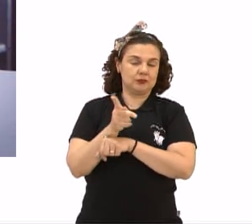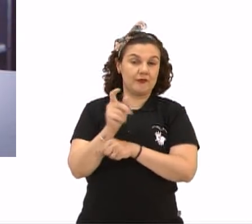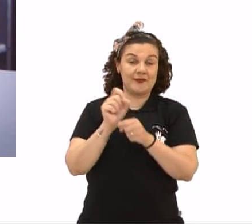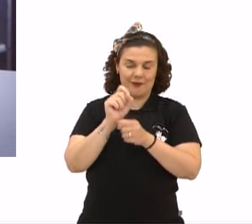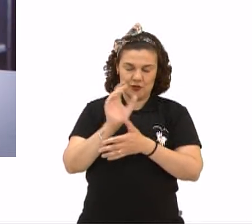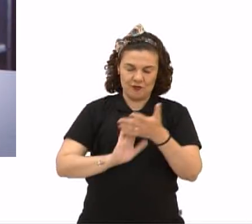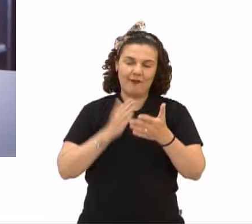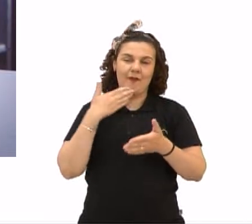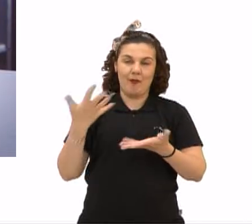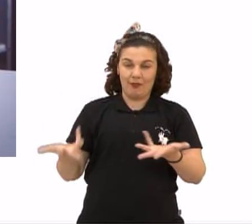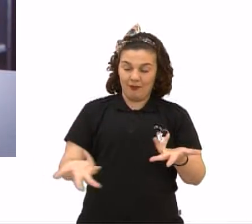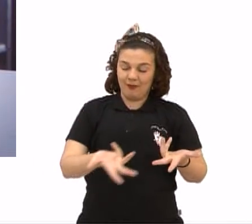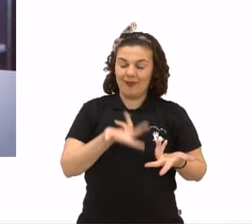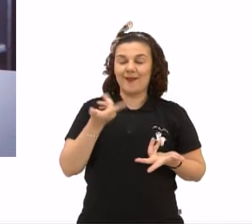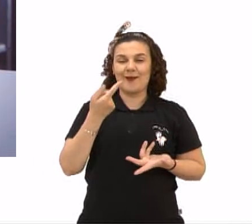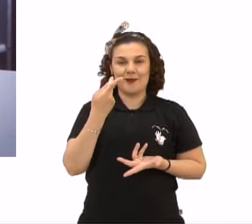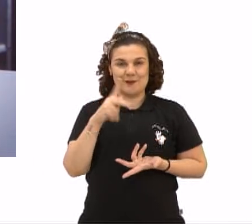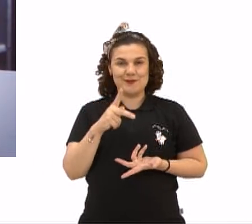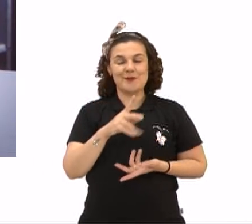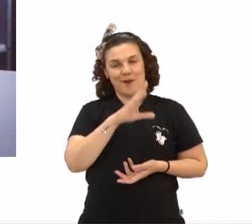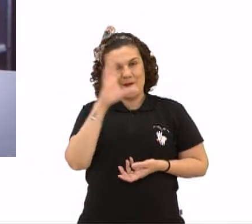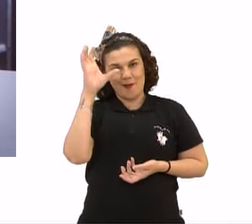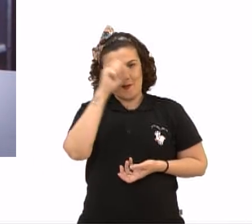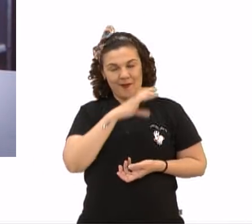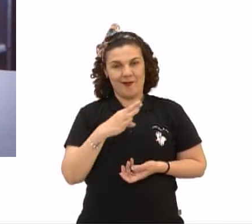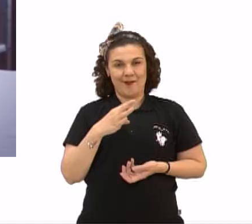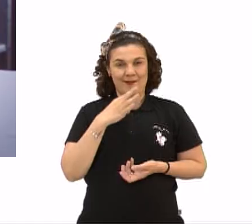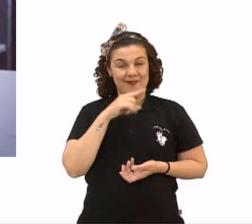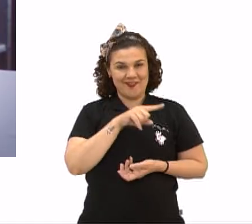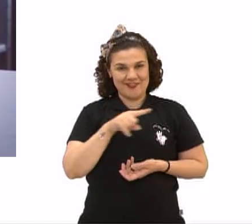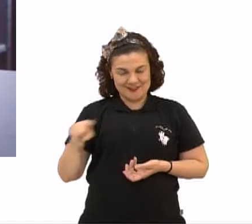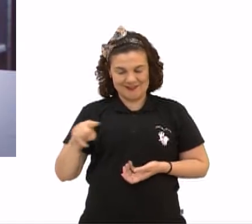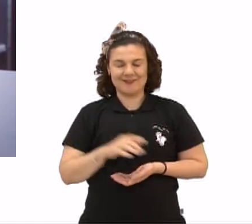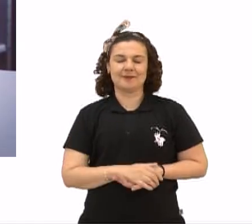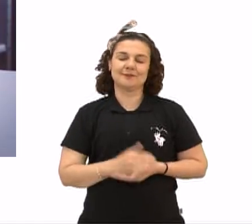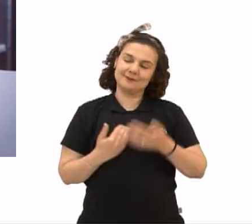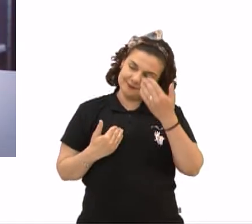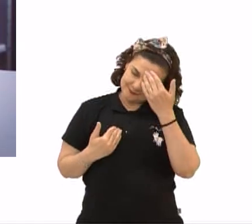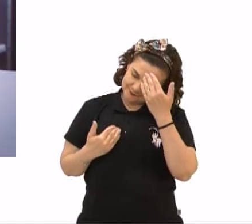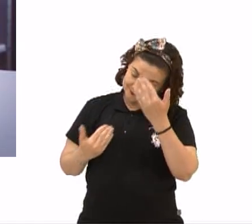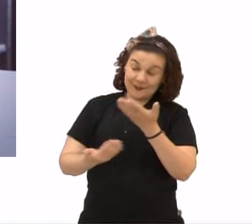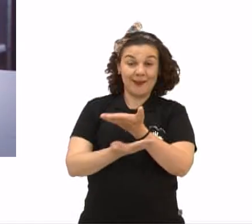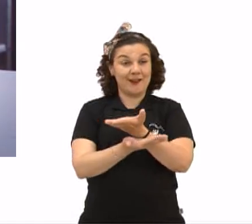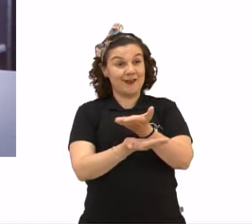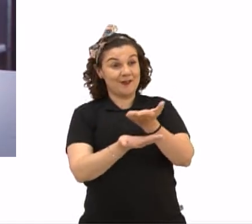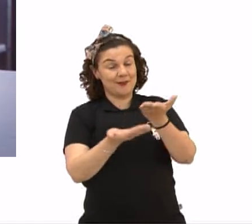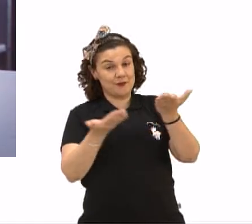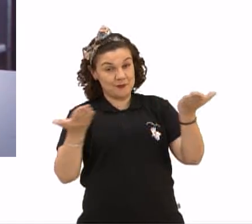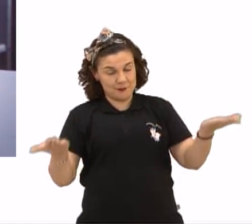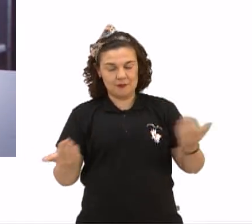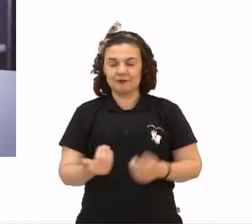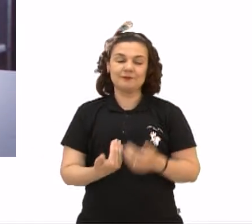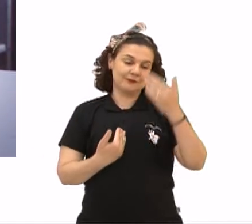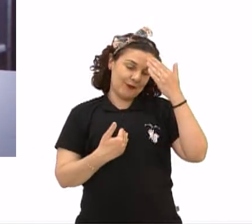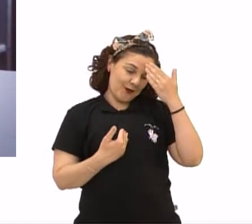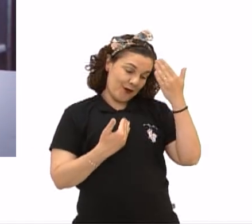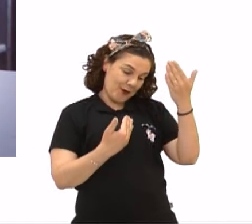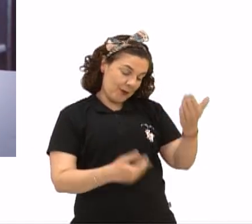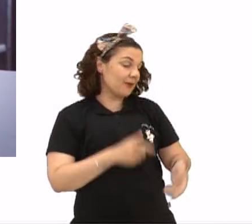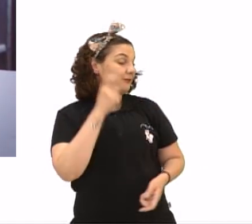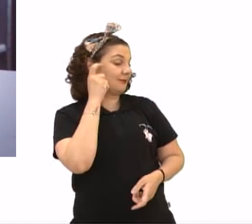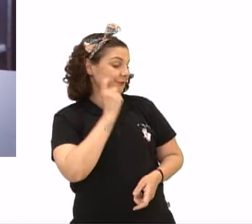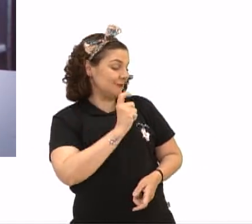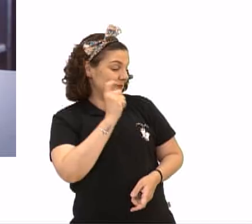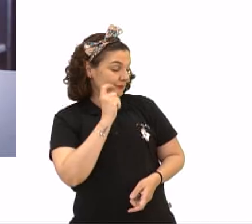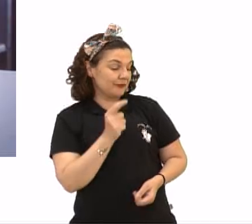vai estar melhorando ainda mais o conhecimento de vocês. Agradeço a todos que assistiram, agradeço ao Fulvio que se